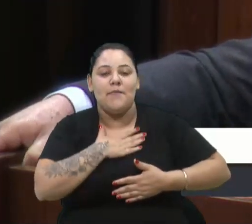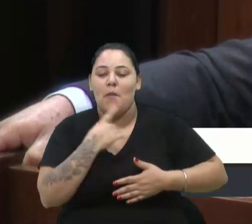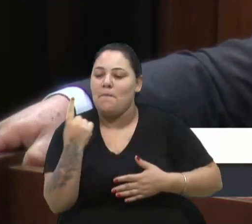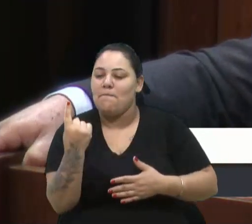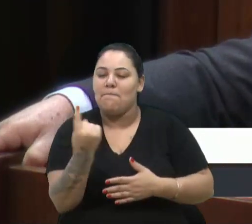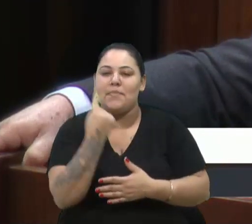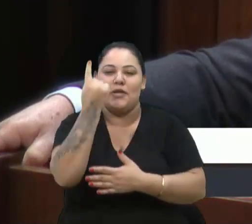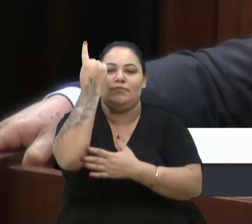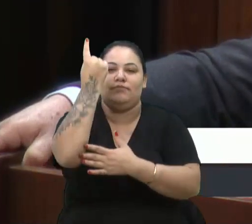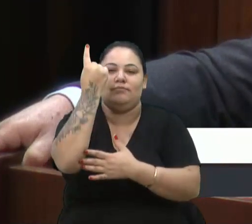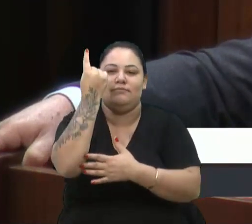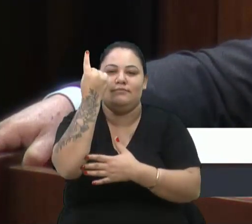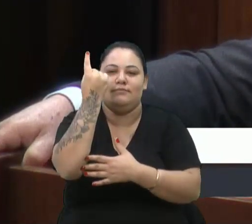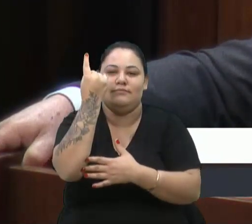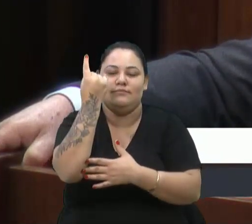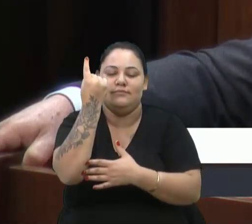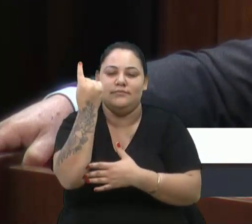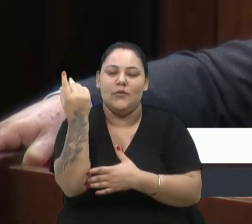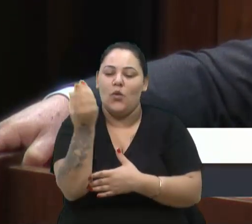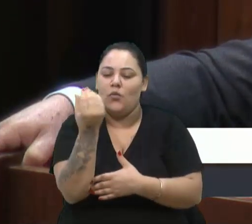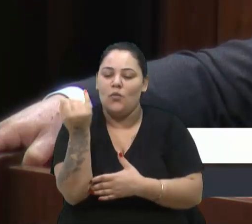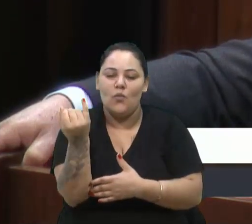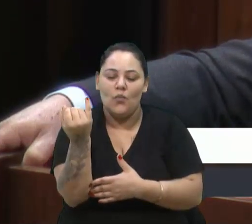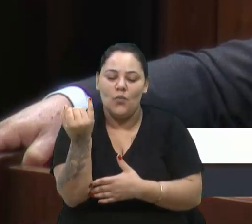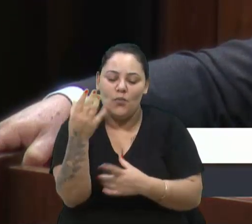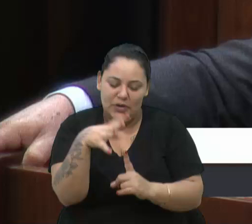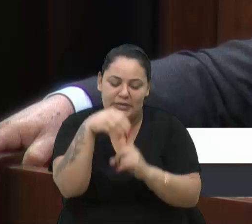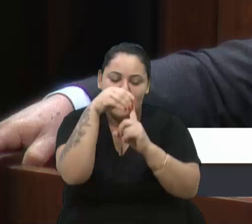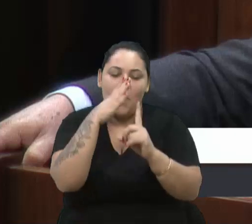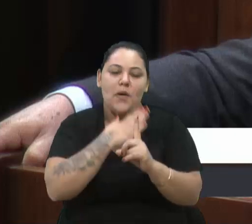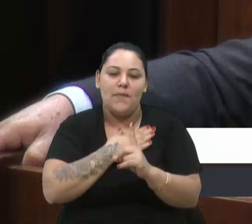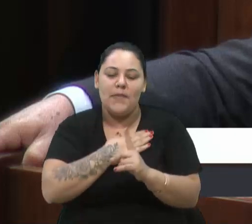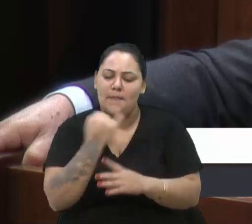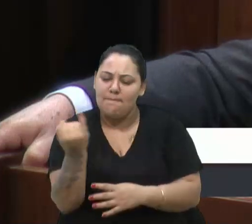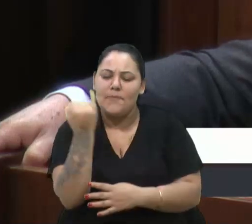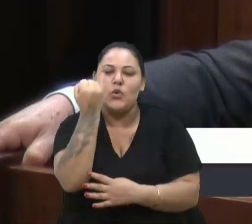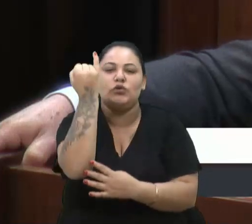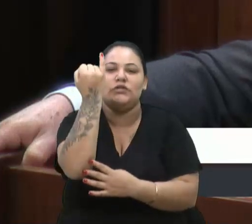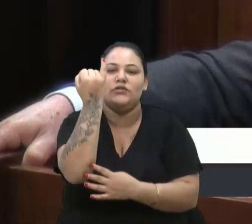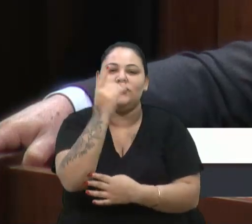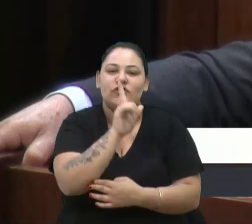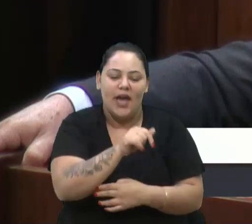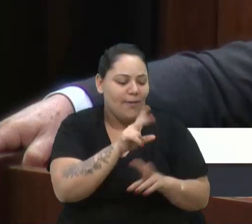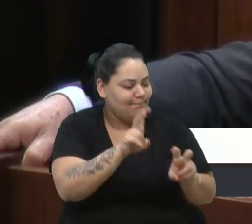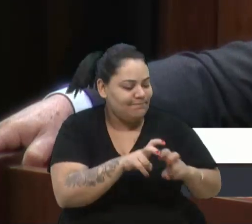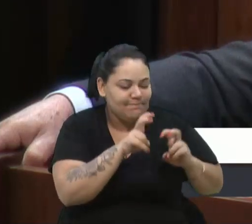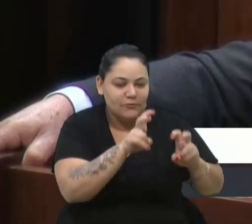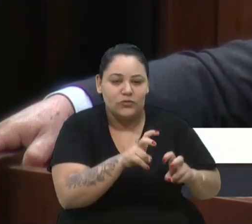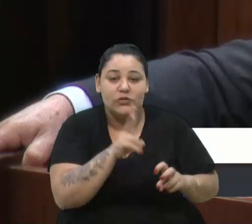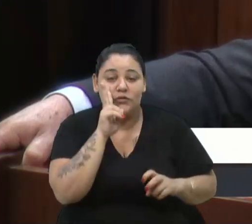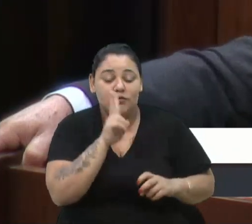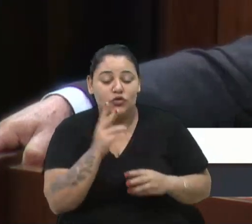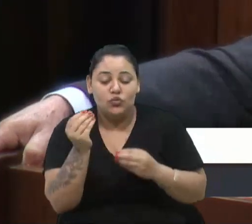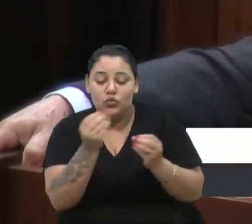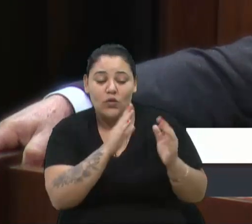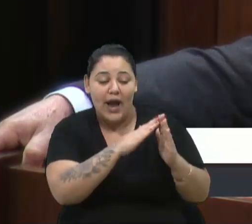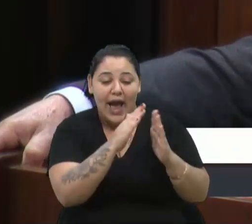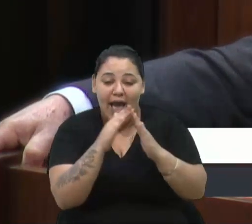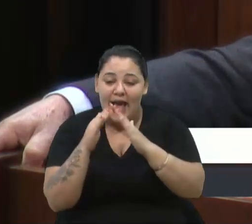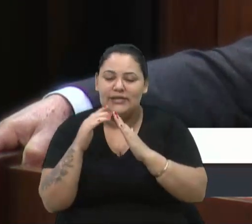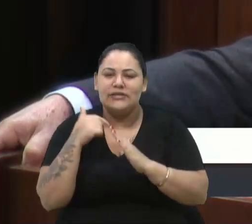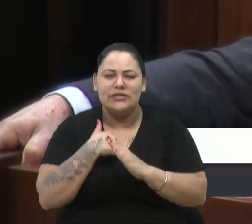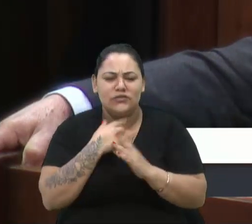que a gente tem cada vez mais produzir mais com menos eu vejo muitas propriedades que eu visito Eu Plantei